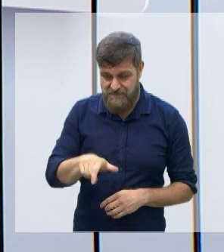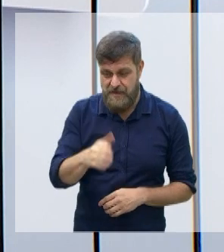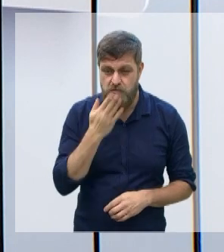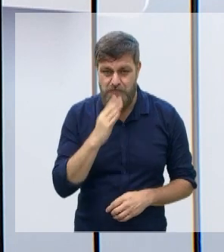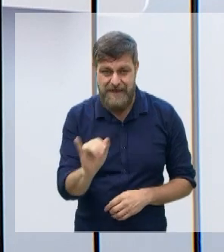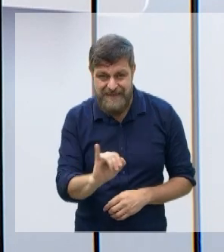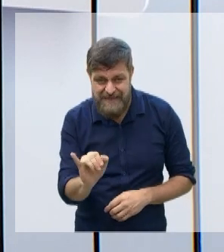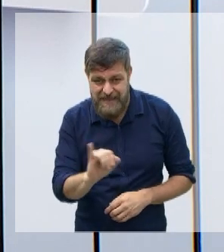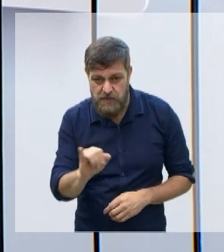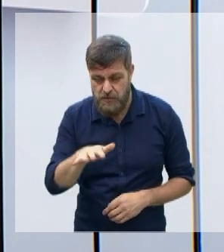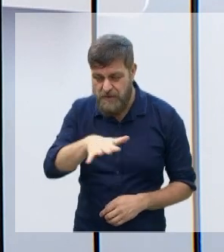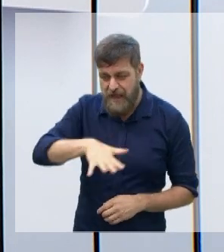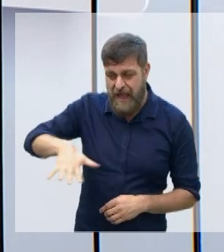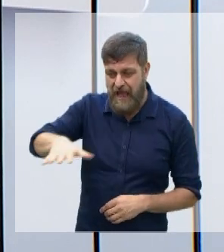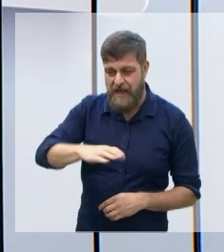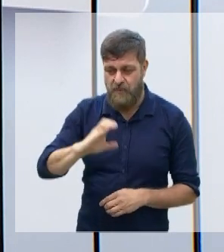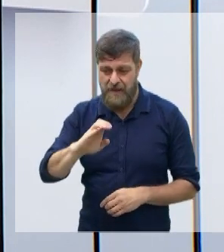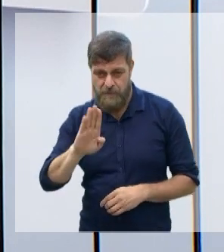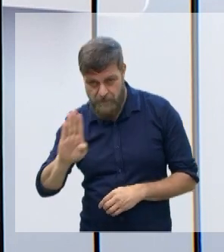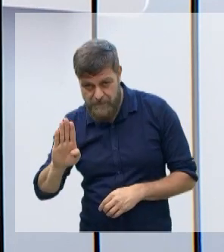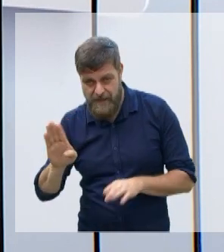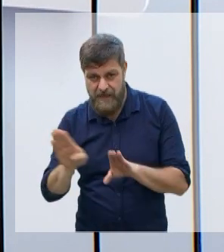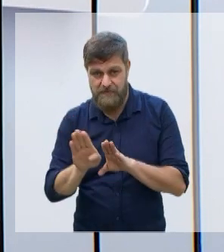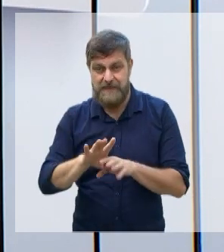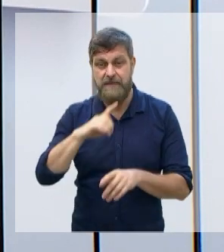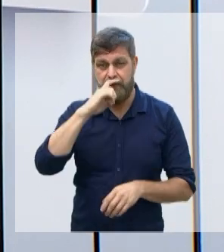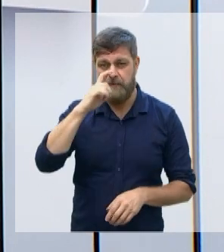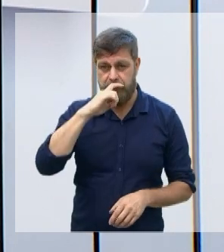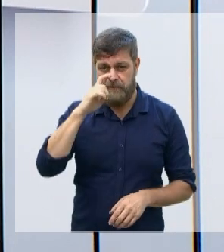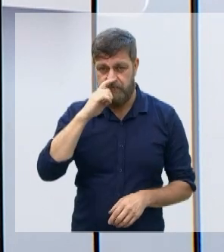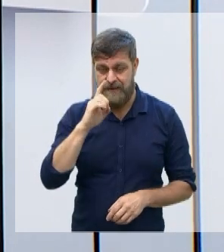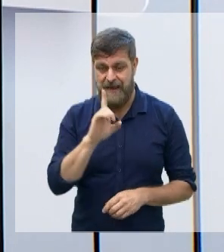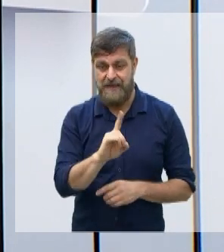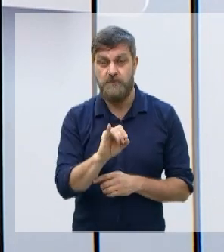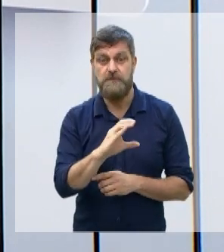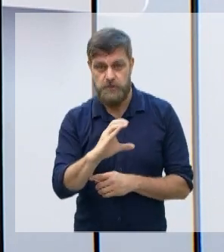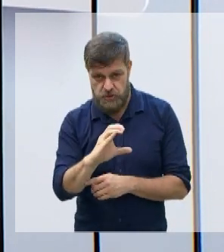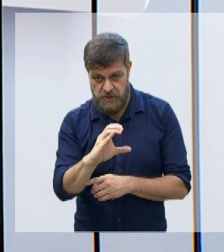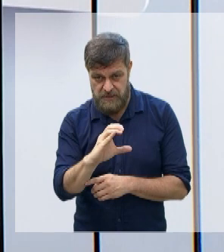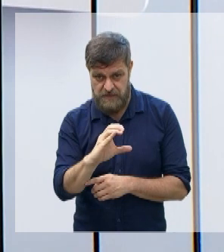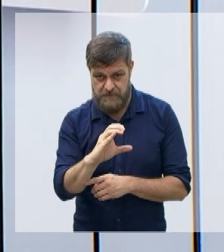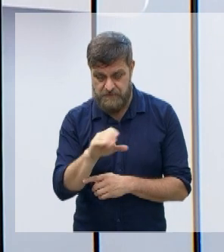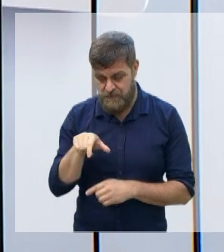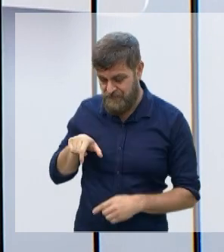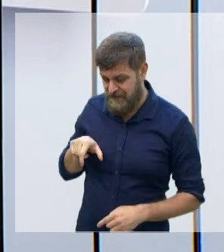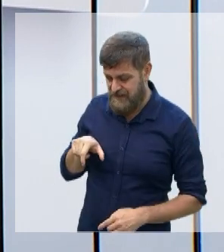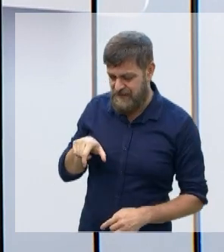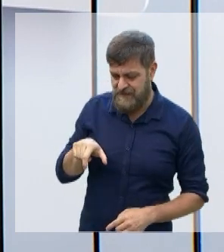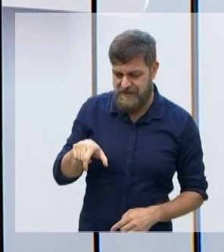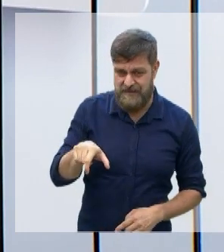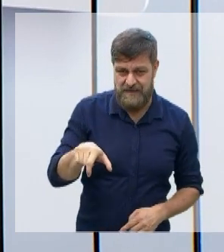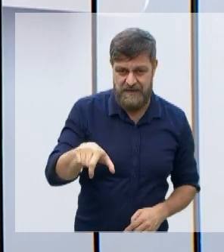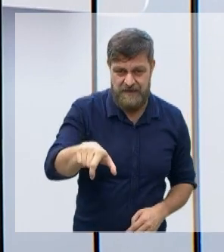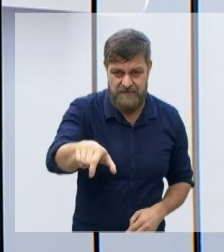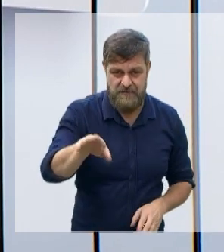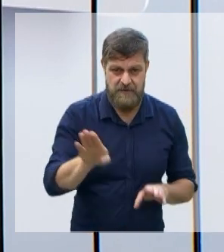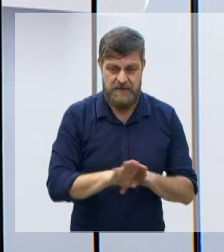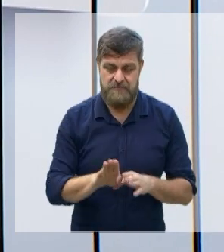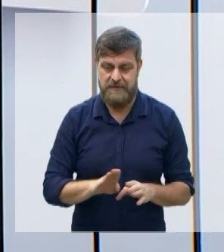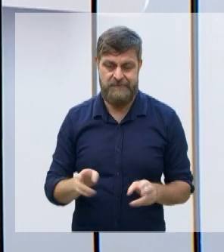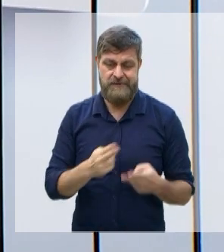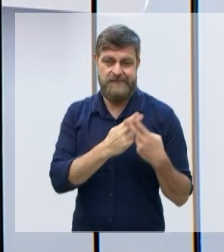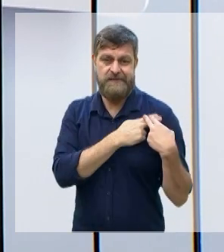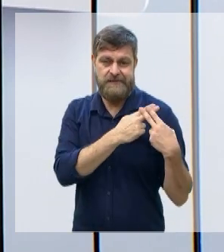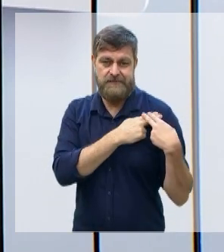alimenta a região do campo belo a região também do douro verde região dos dics é um do fórum pouco da alçada e do